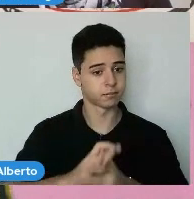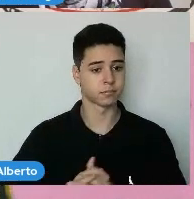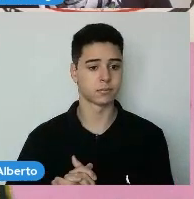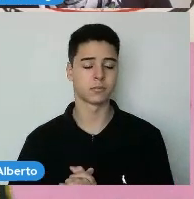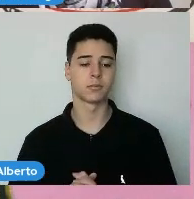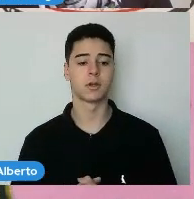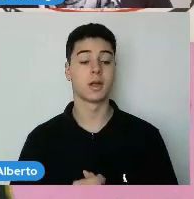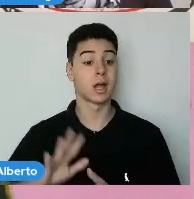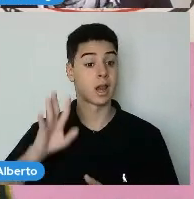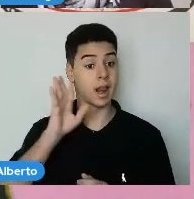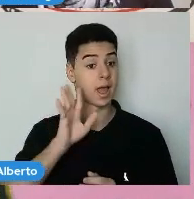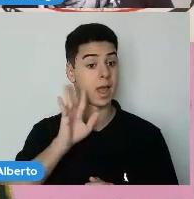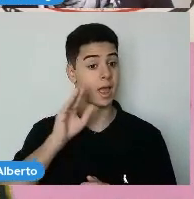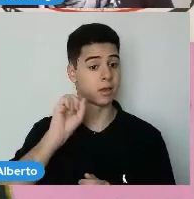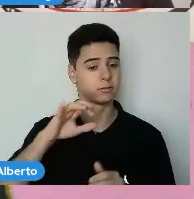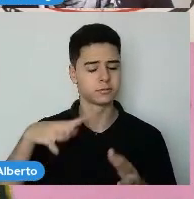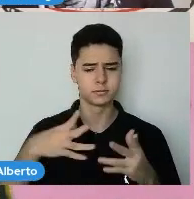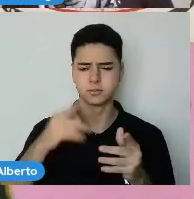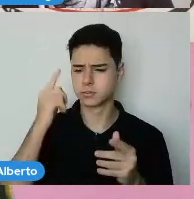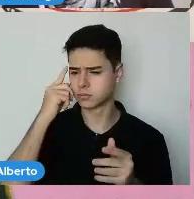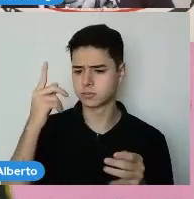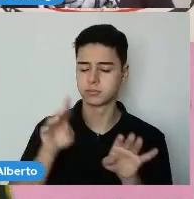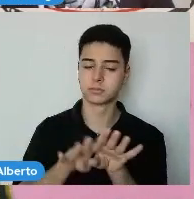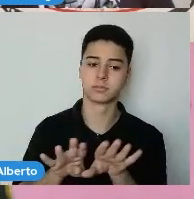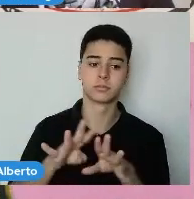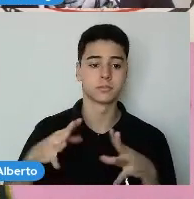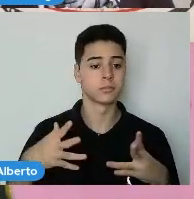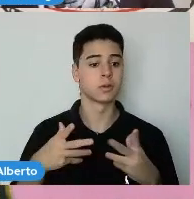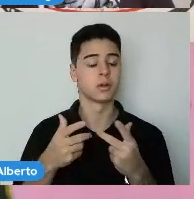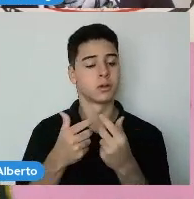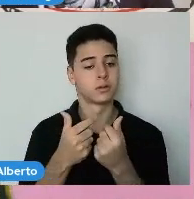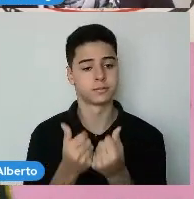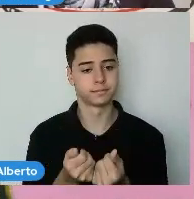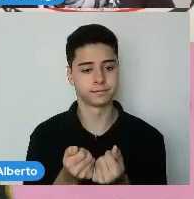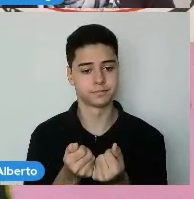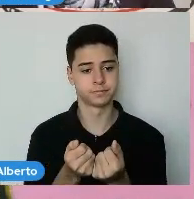bem bacana, assim, faz referência muito